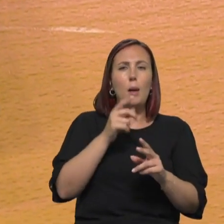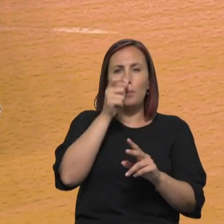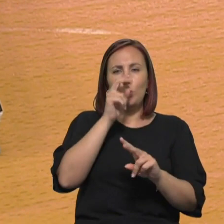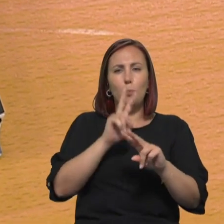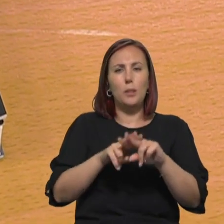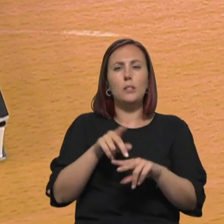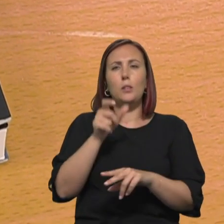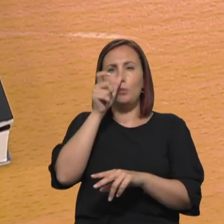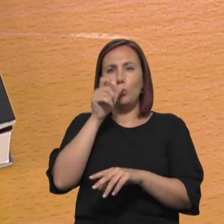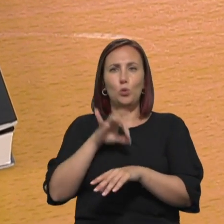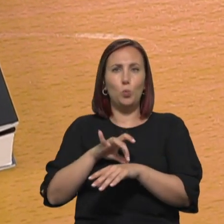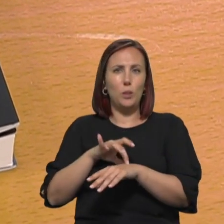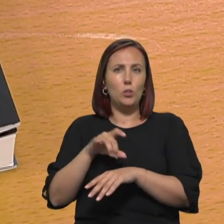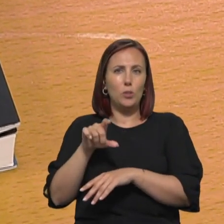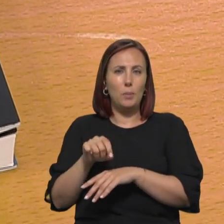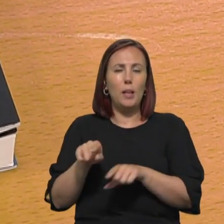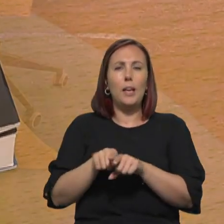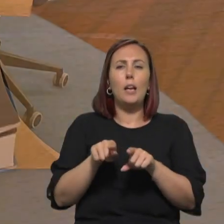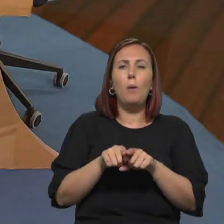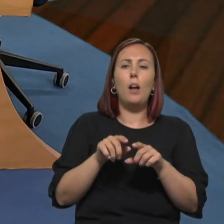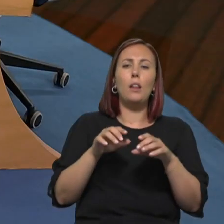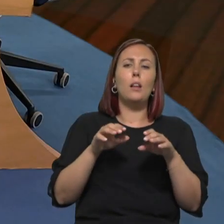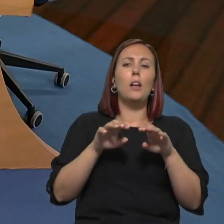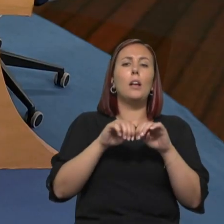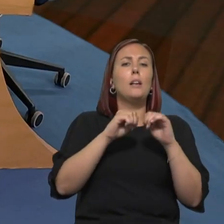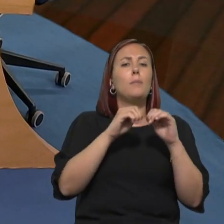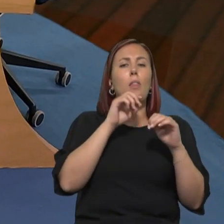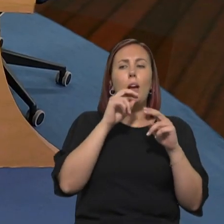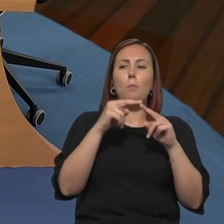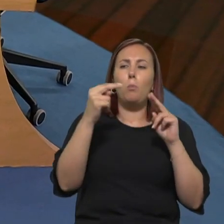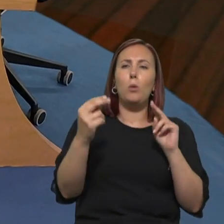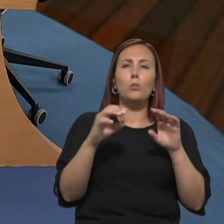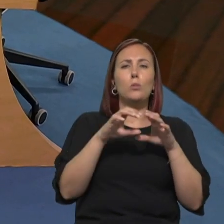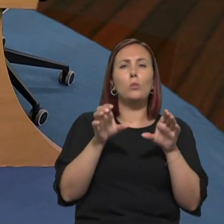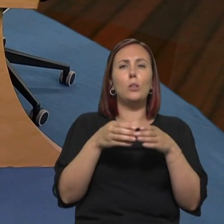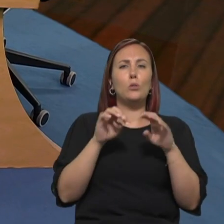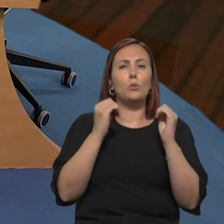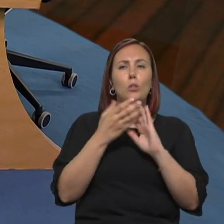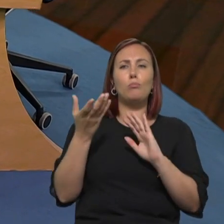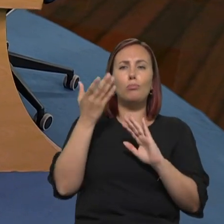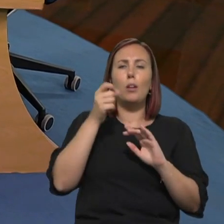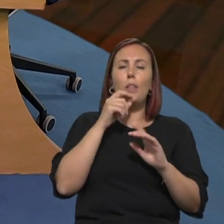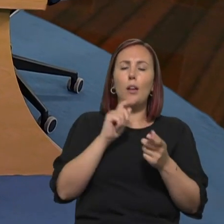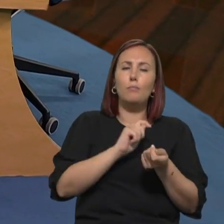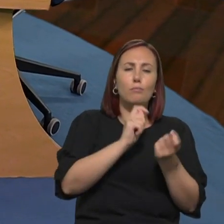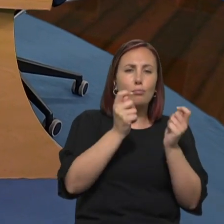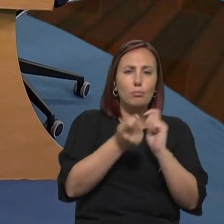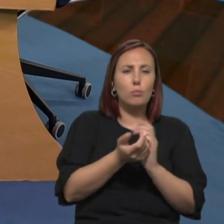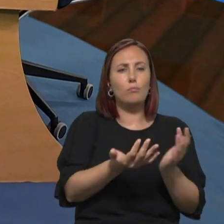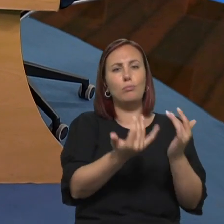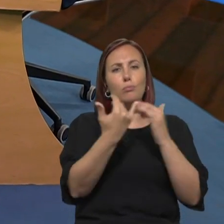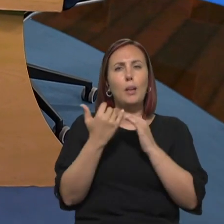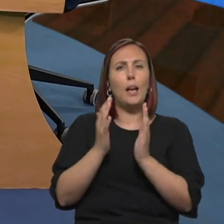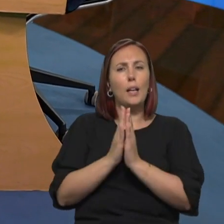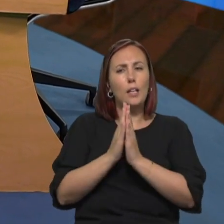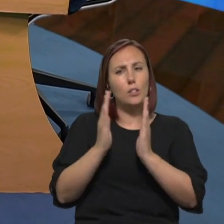homem que faz pontes com classes sociais mais elevadas, que converte muita gente, que traz muita gente à Igreja